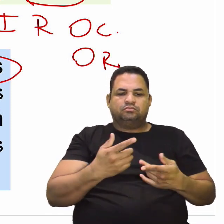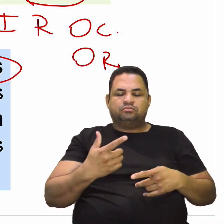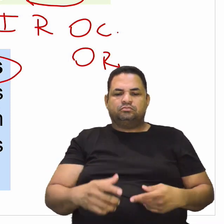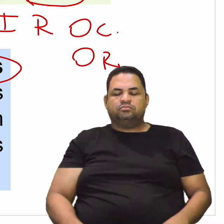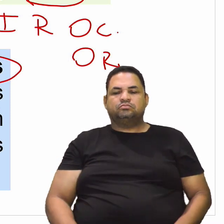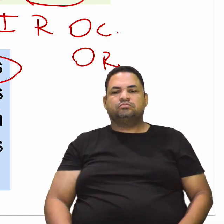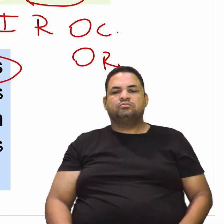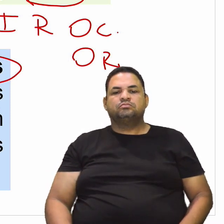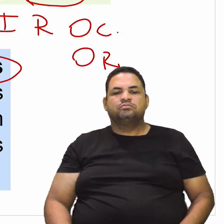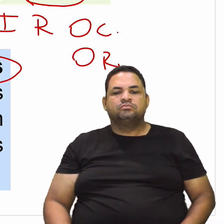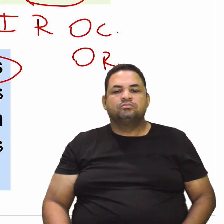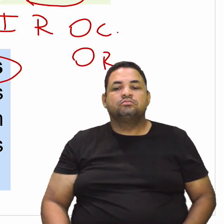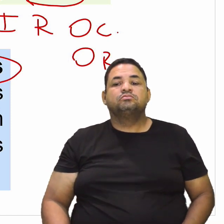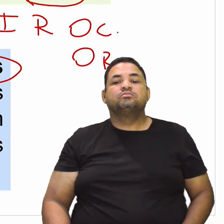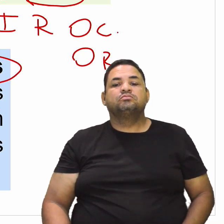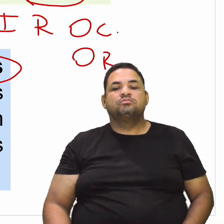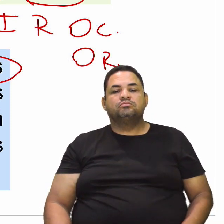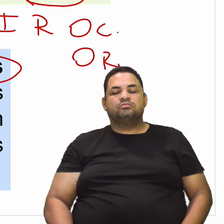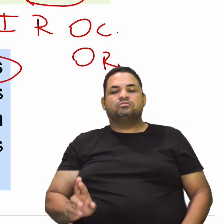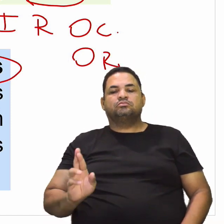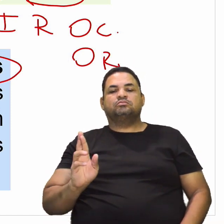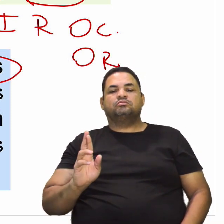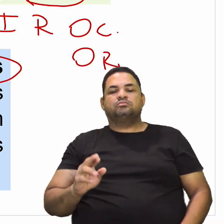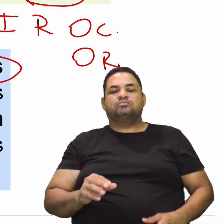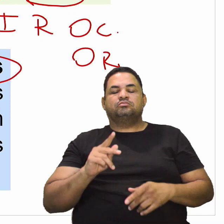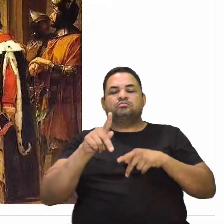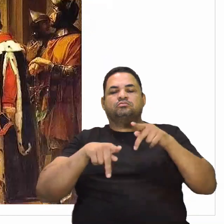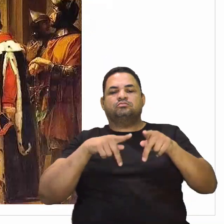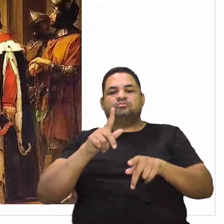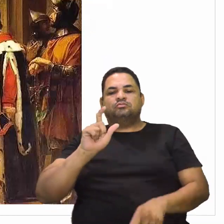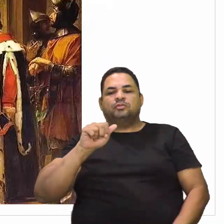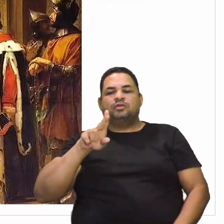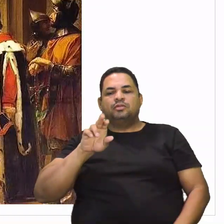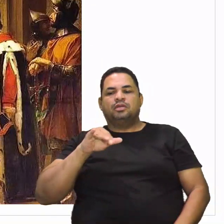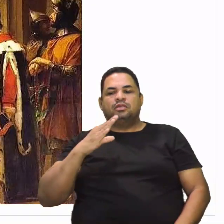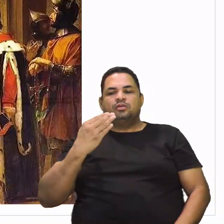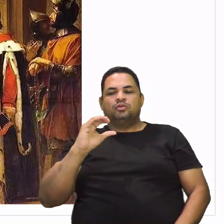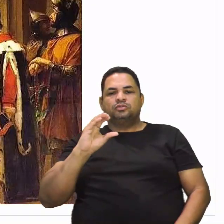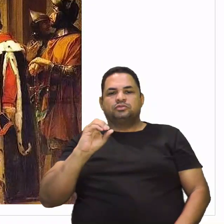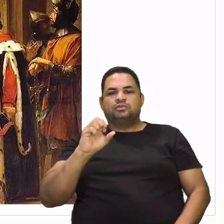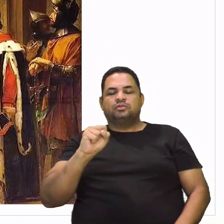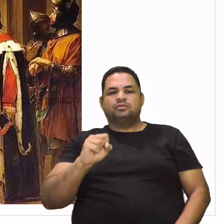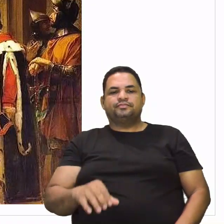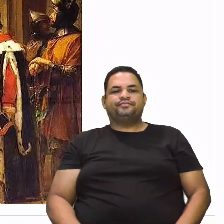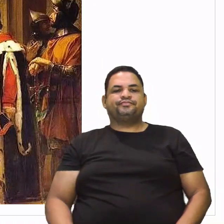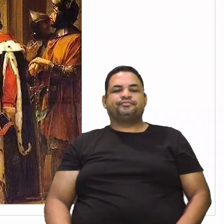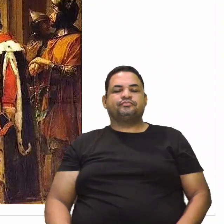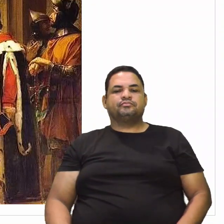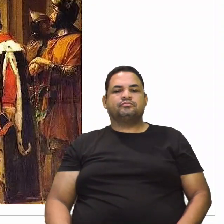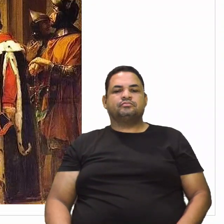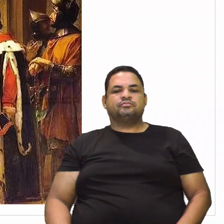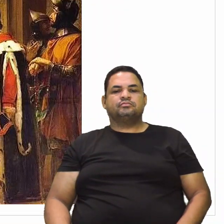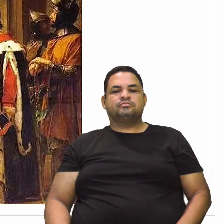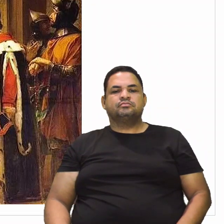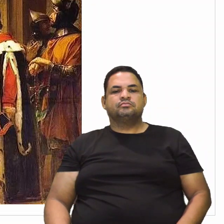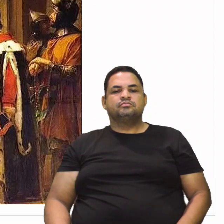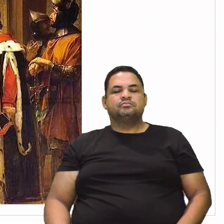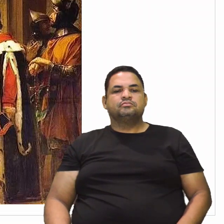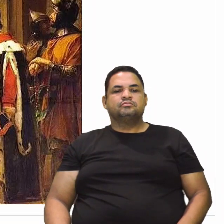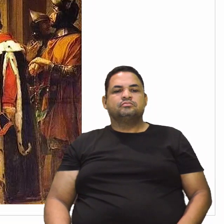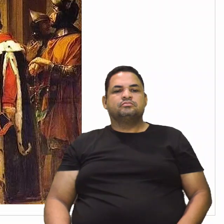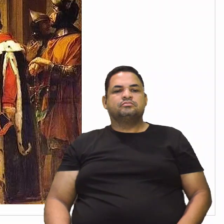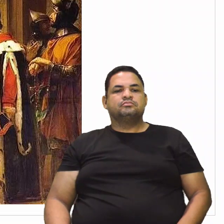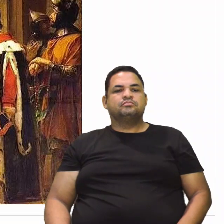ele. Eles quem? O povo germânico. E aí saímos do povo germânico,